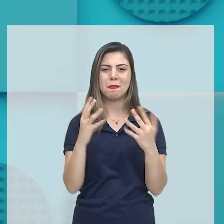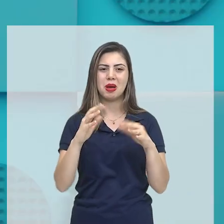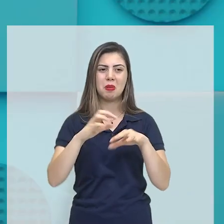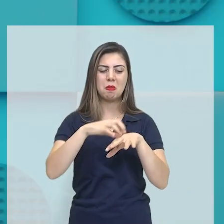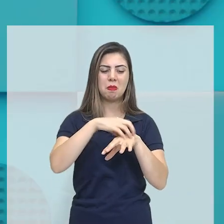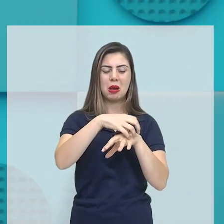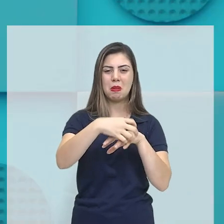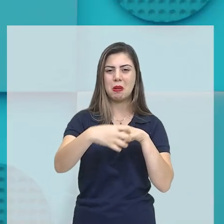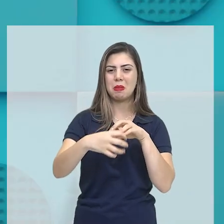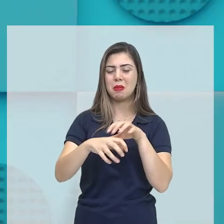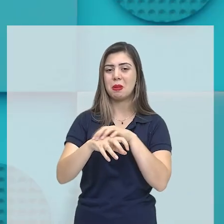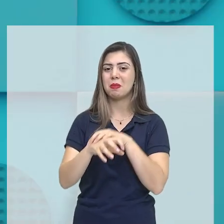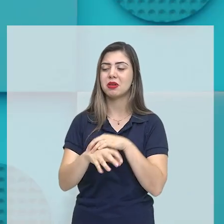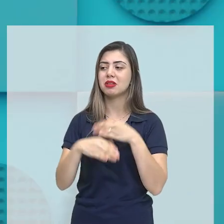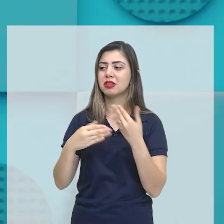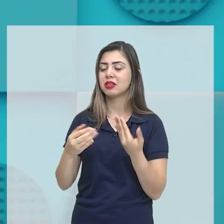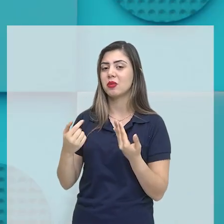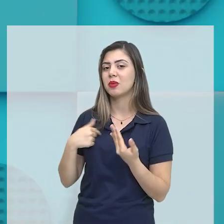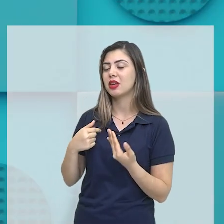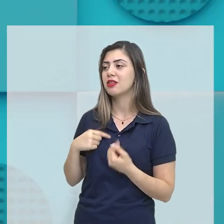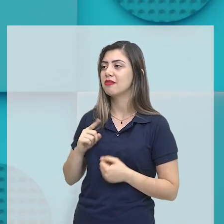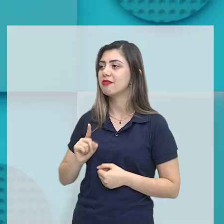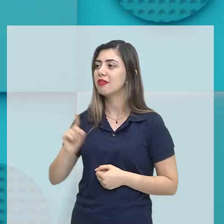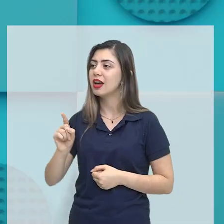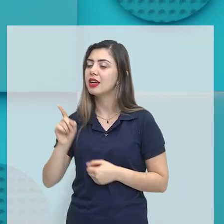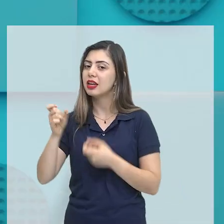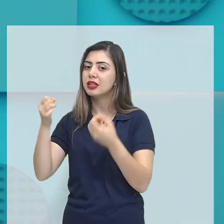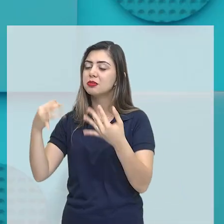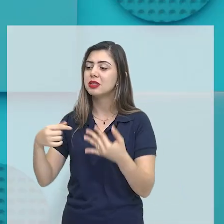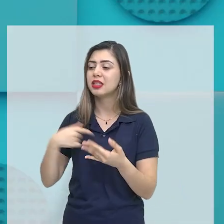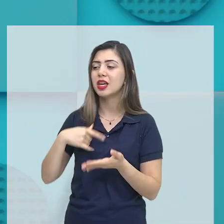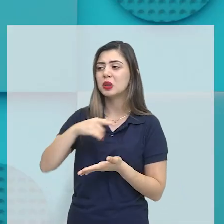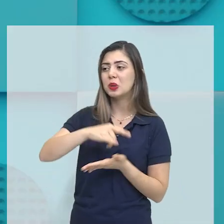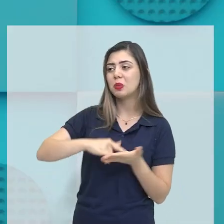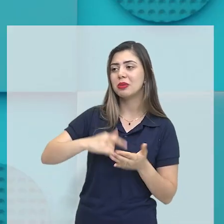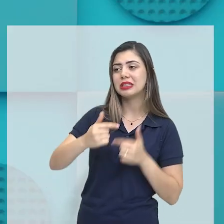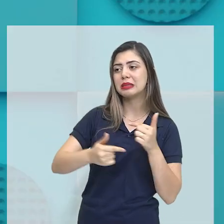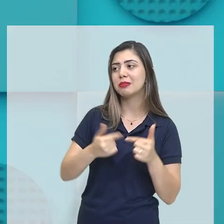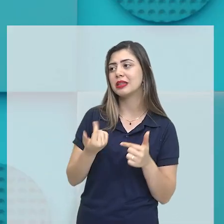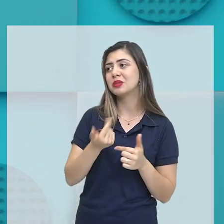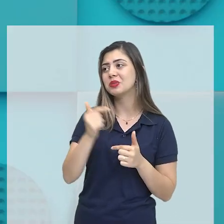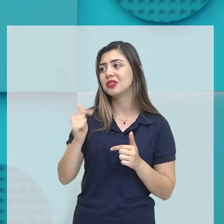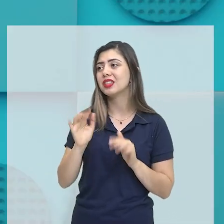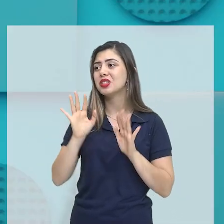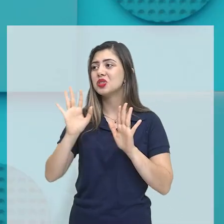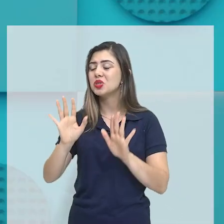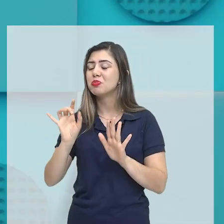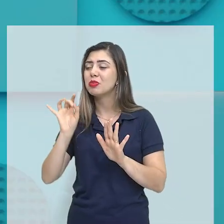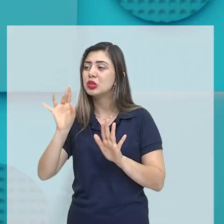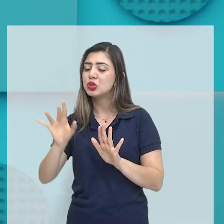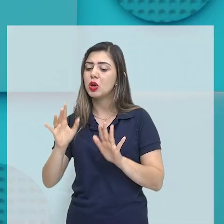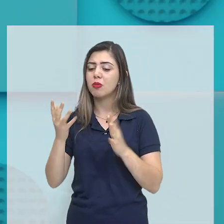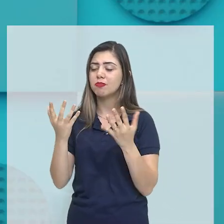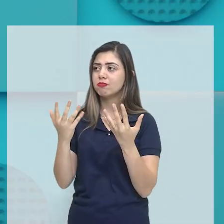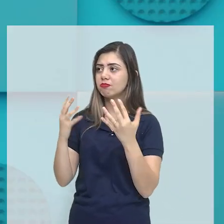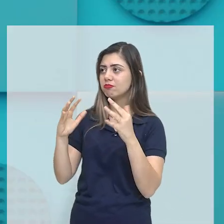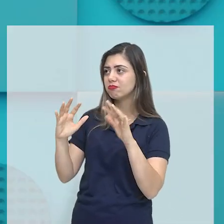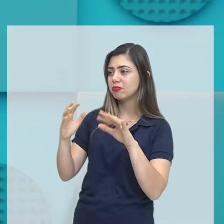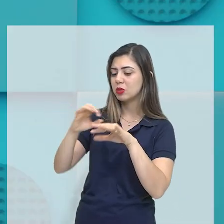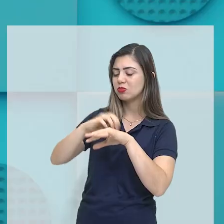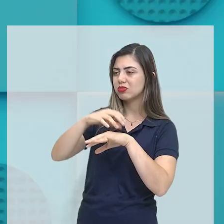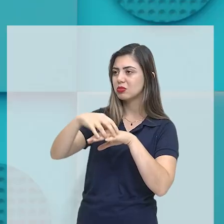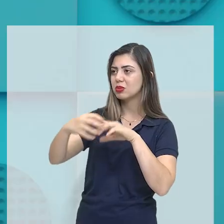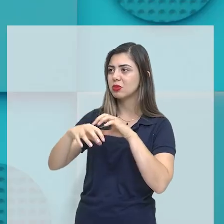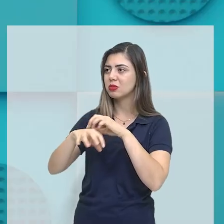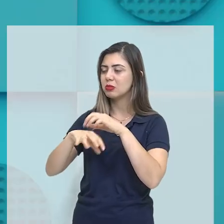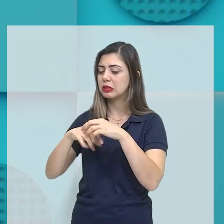para alguém que ele quer conseguir um trabalho, ele diz que ele não tem documento e que ele apenas mostra as mãos para o